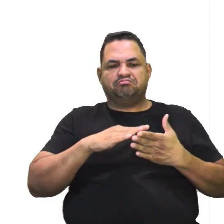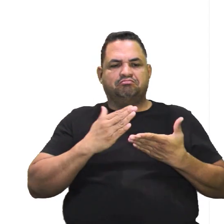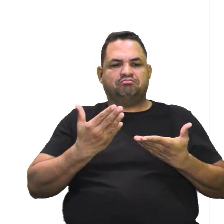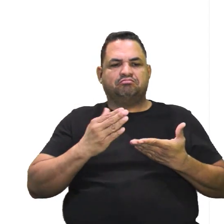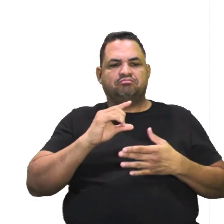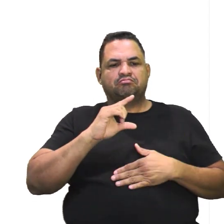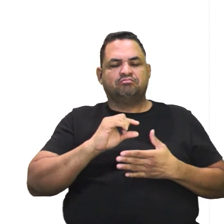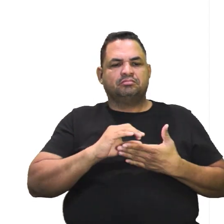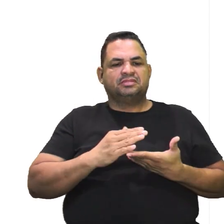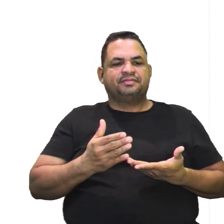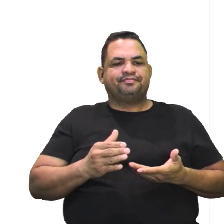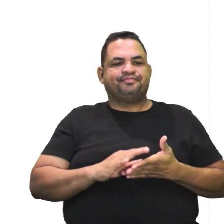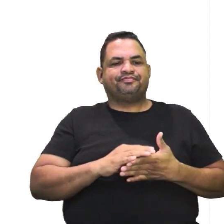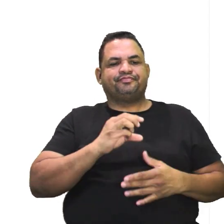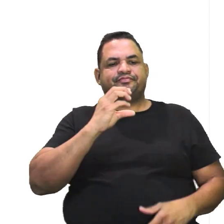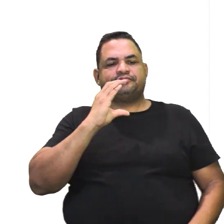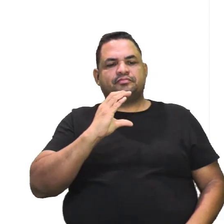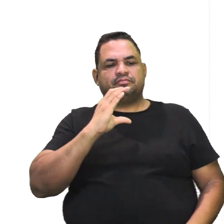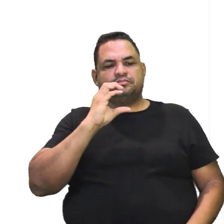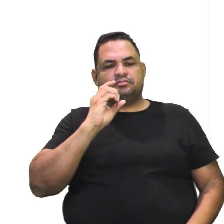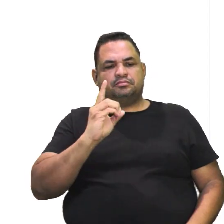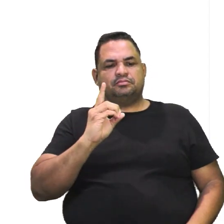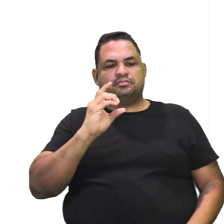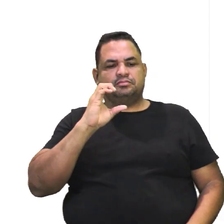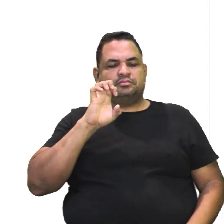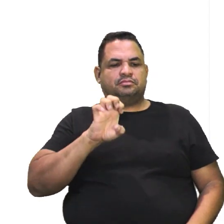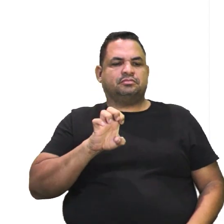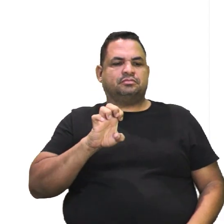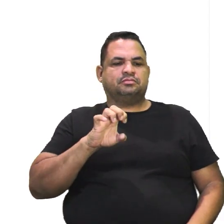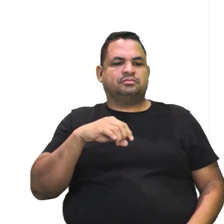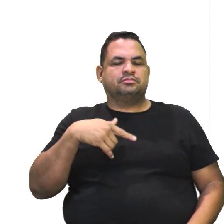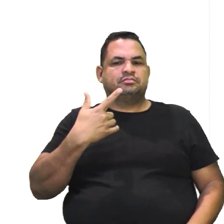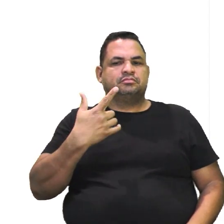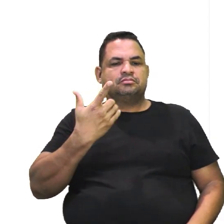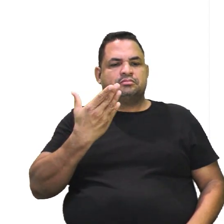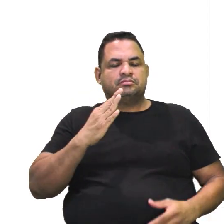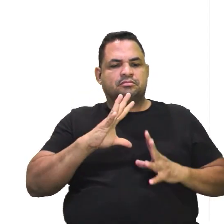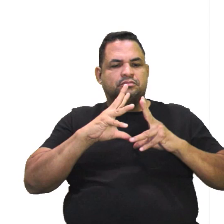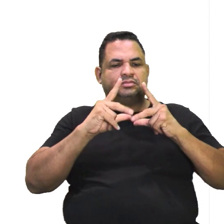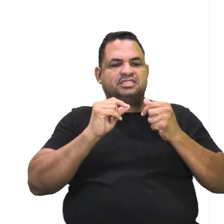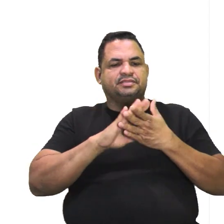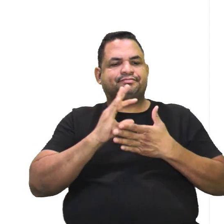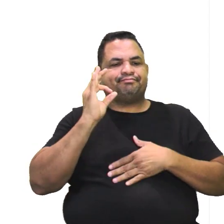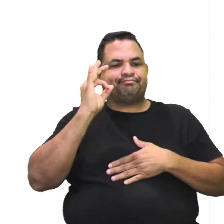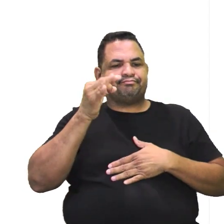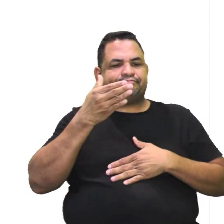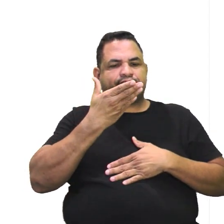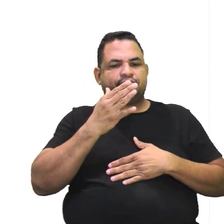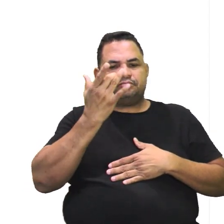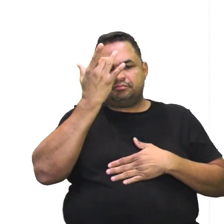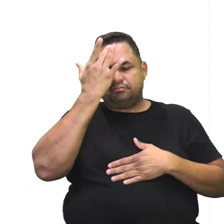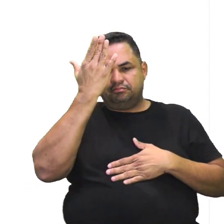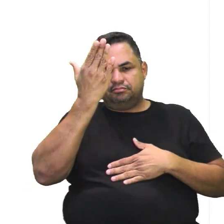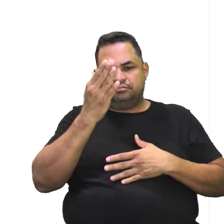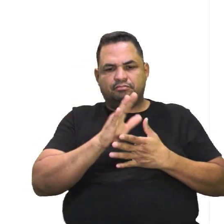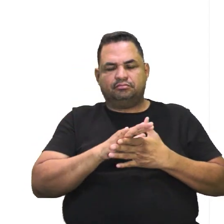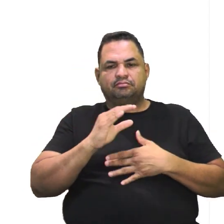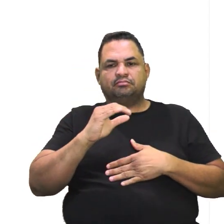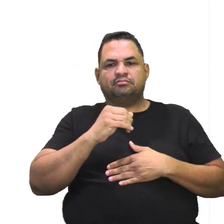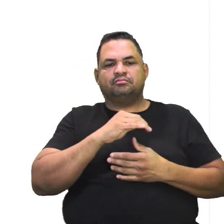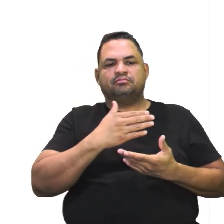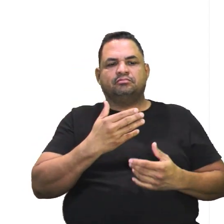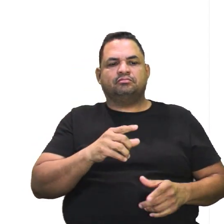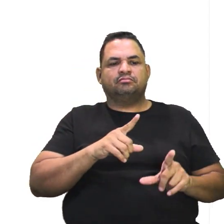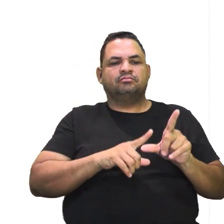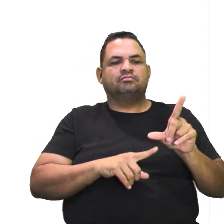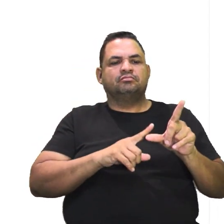aquém, né? Muito Isso. menos. E a letra D e a letra E muito a mais. Então, com toda certeza, facilitando a nossa vida no arredondamento,